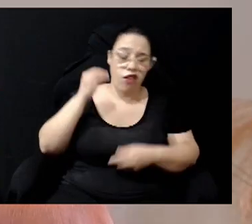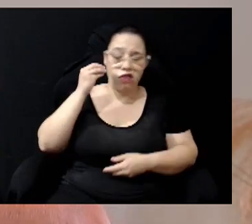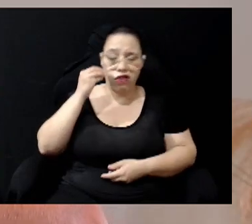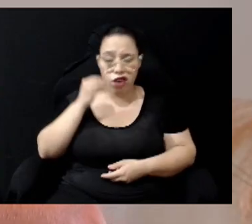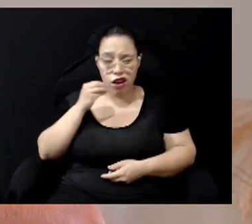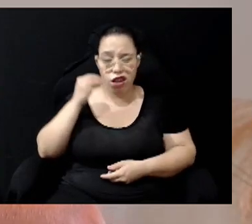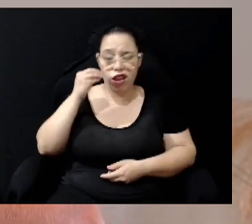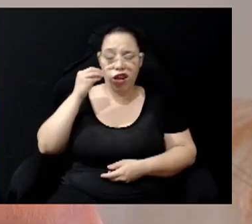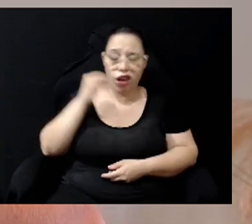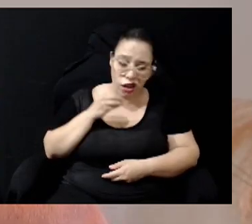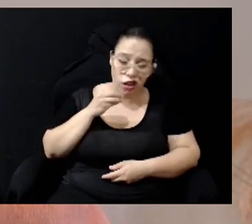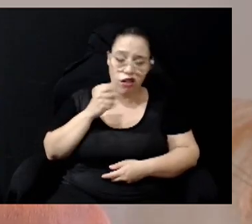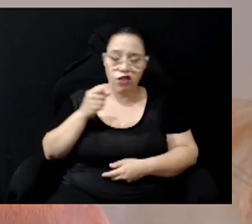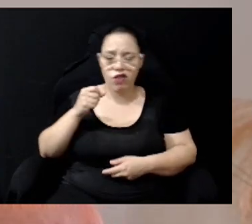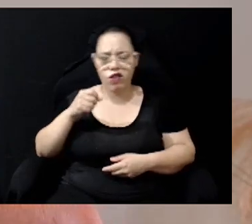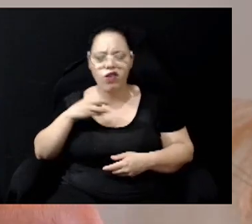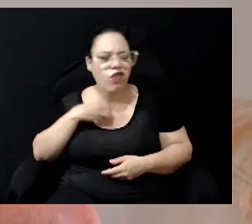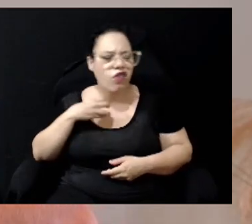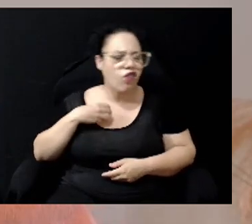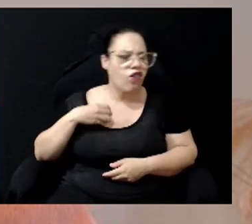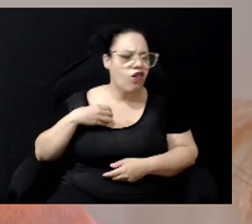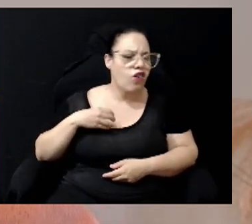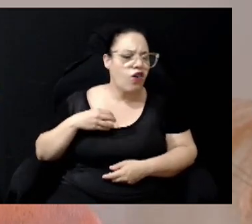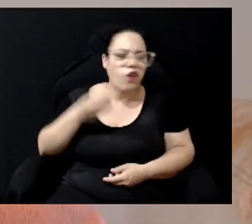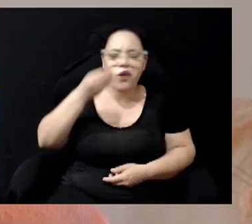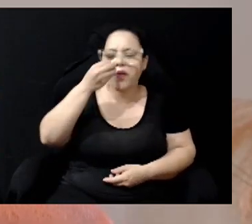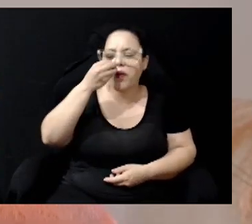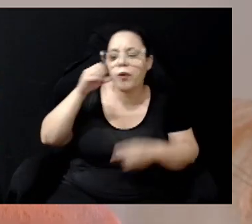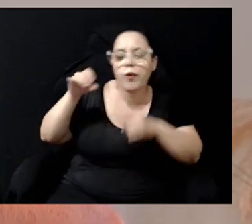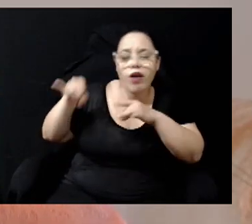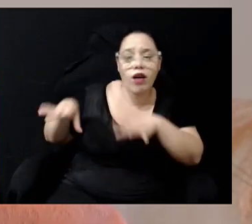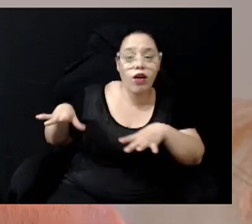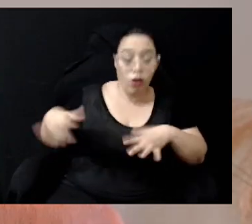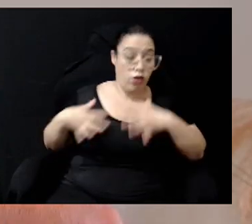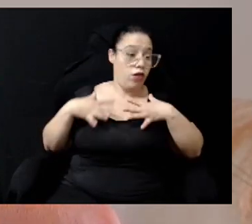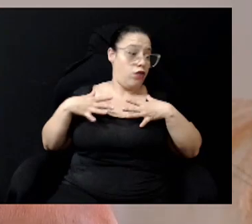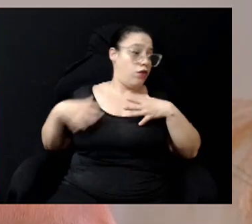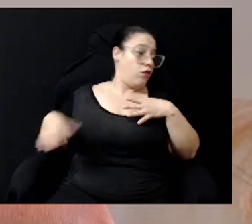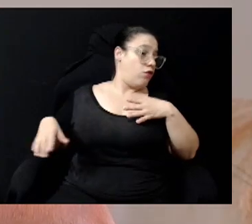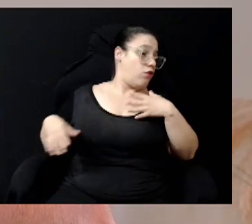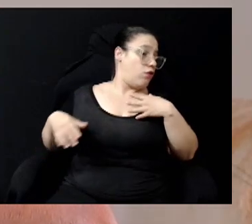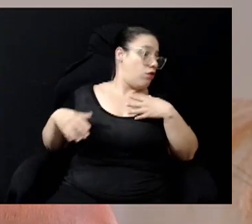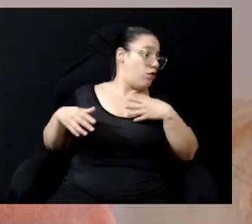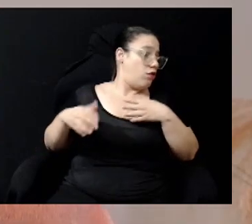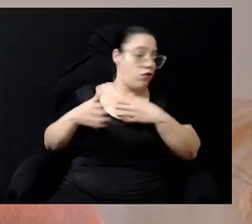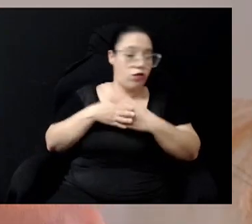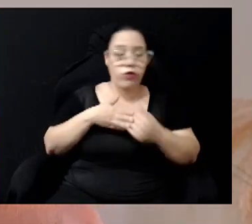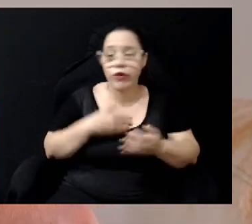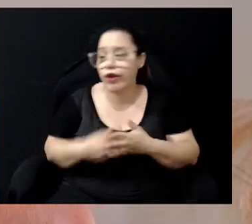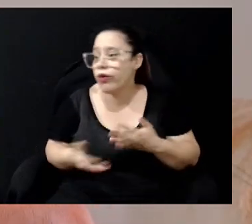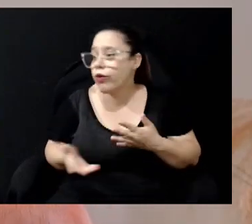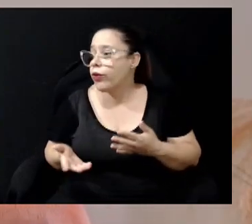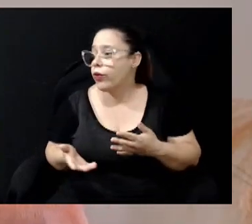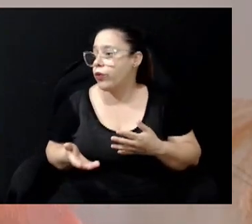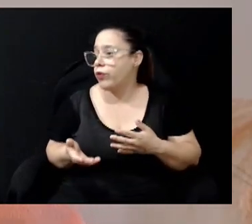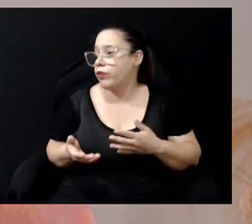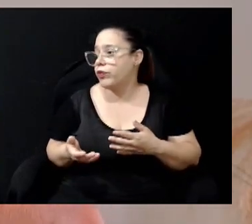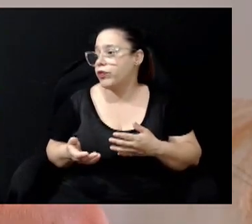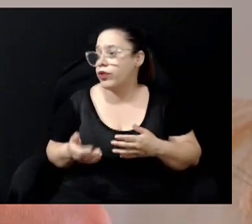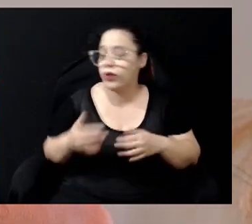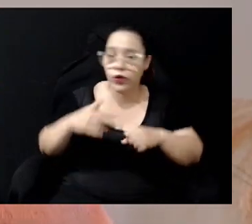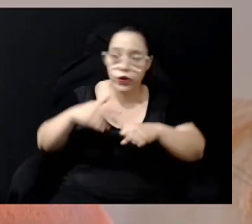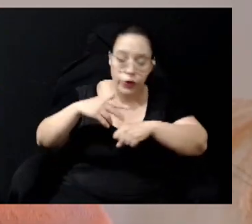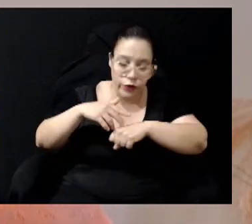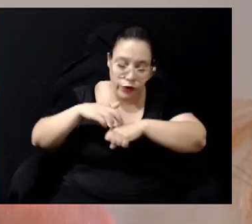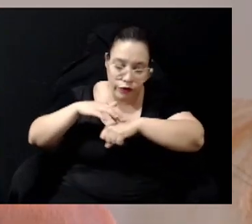de abandono, ela se assustava com qualquer coisa. Até caminhar dentro de casa, a gente chamava,